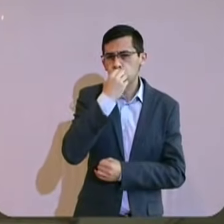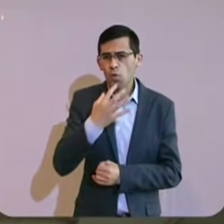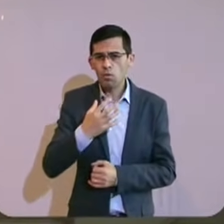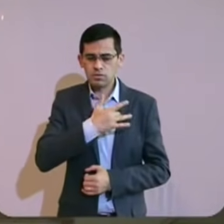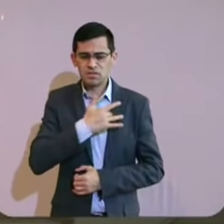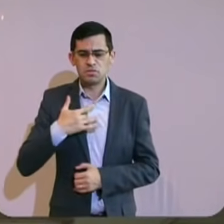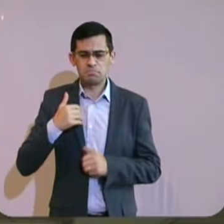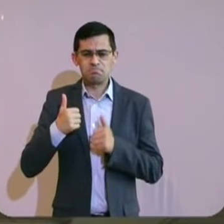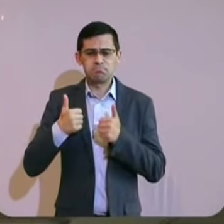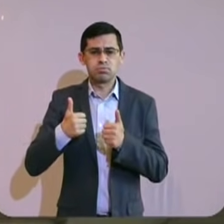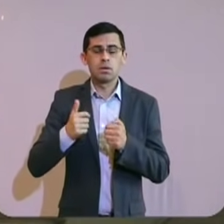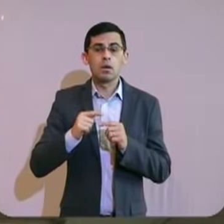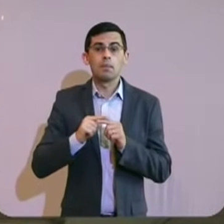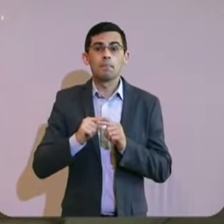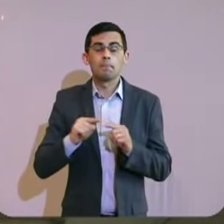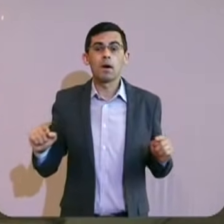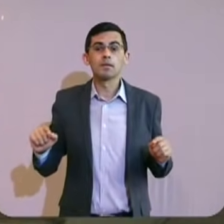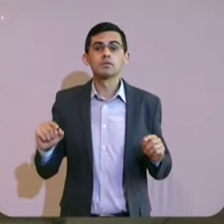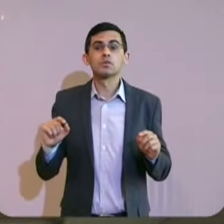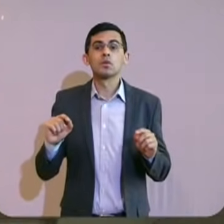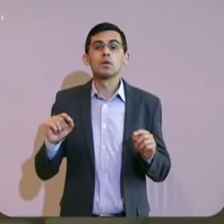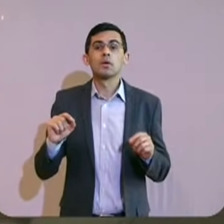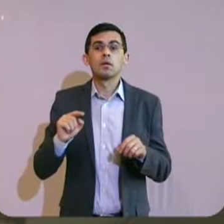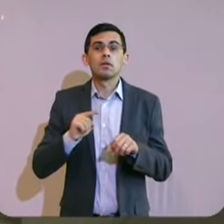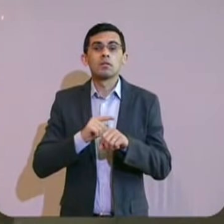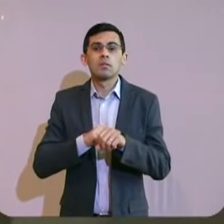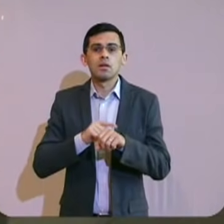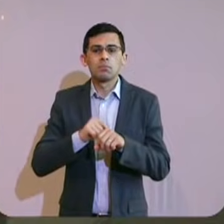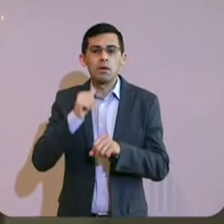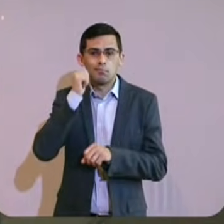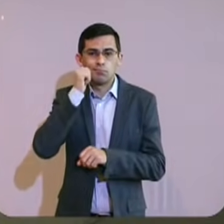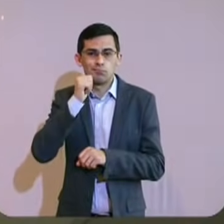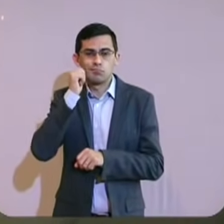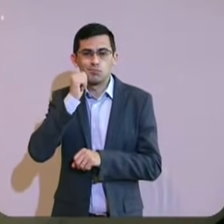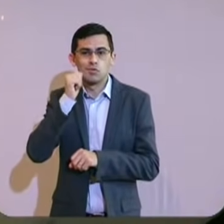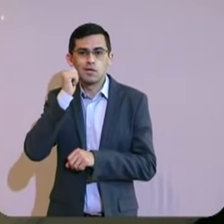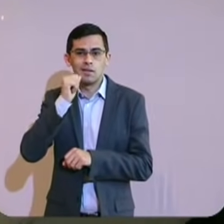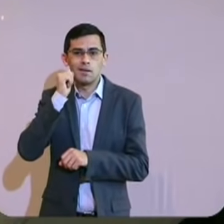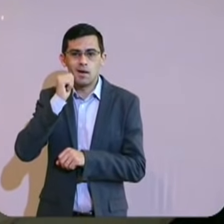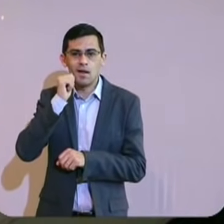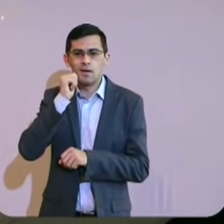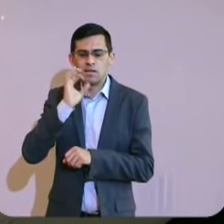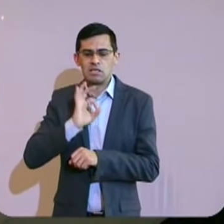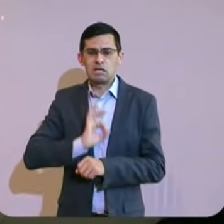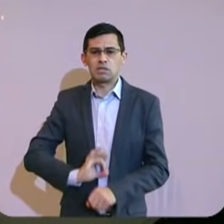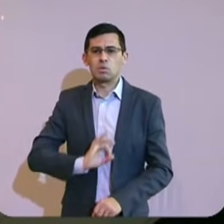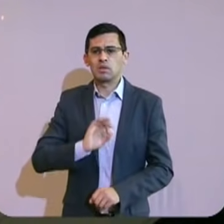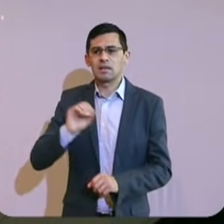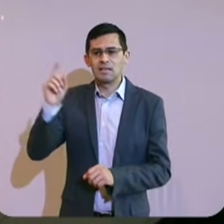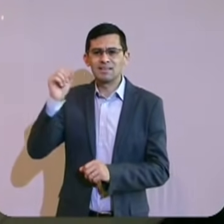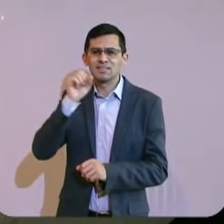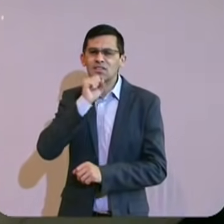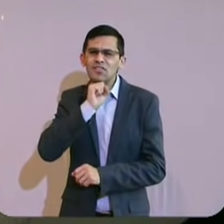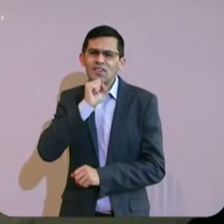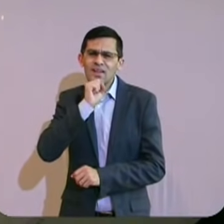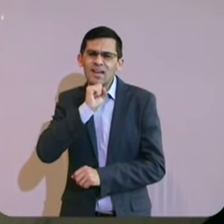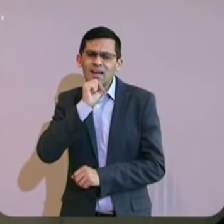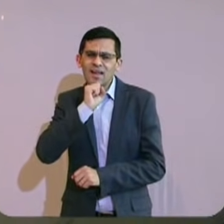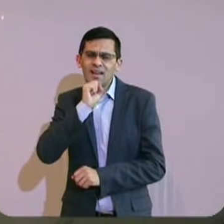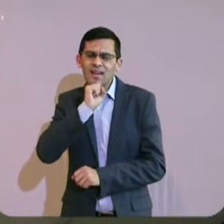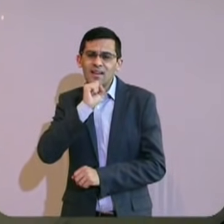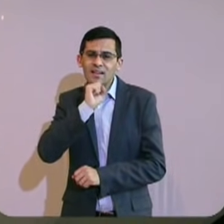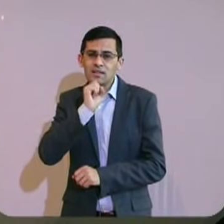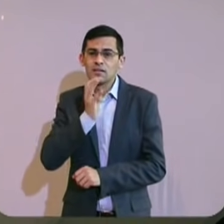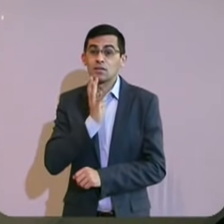bem. E aí tinha uma freira, uma senhora já idosa, né? E